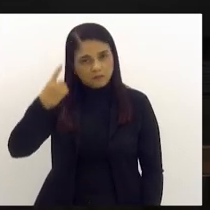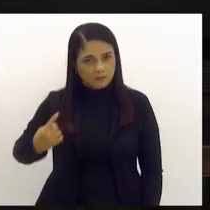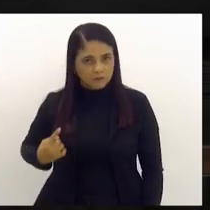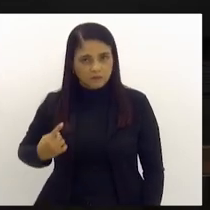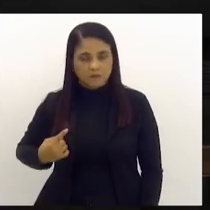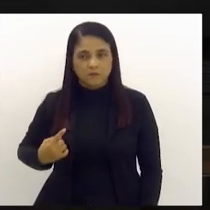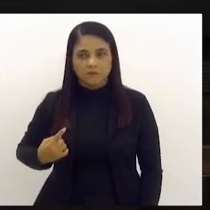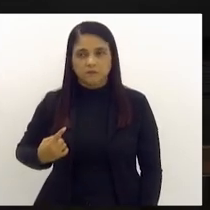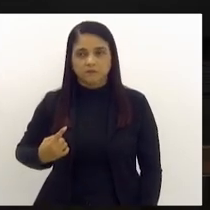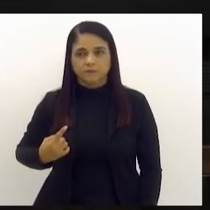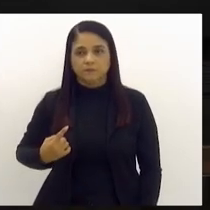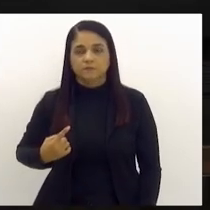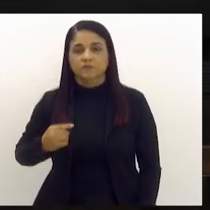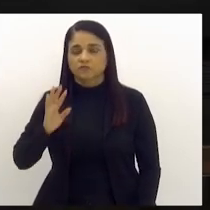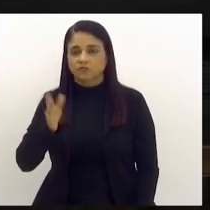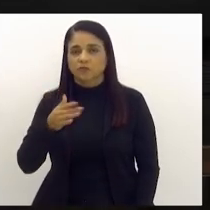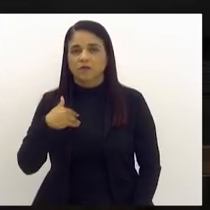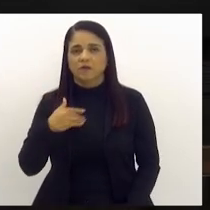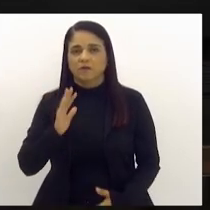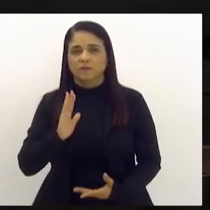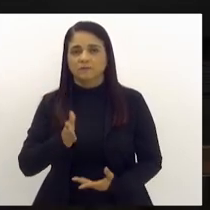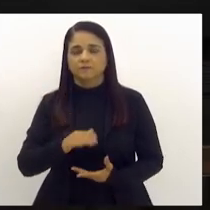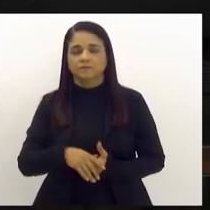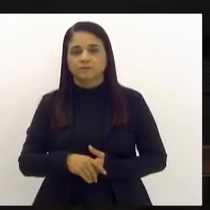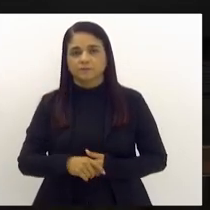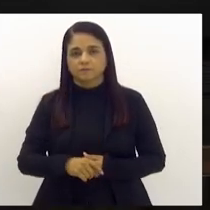está votando, acabou de declarar.